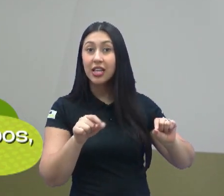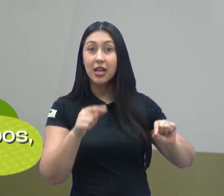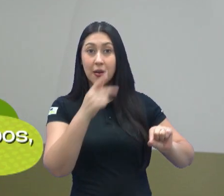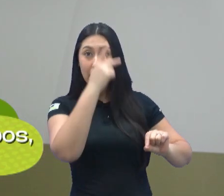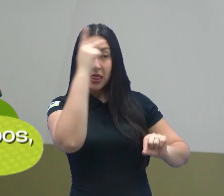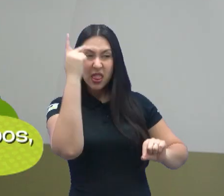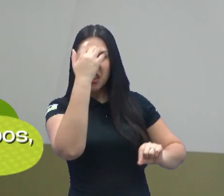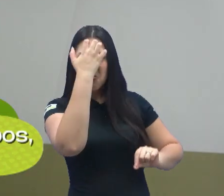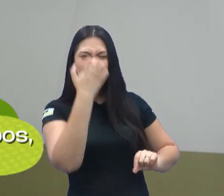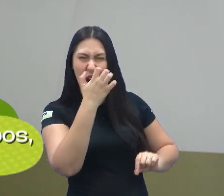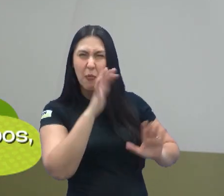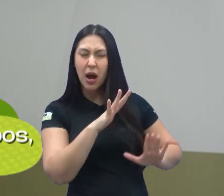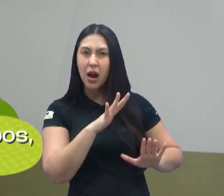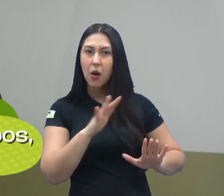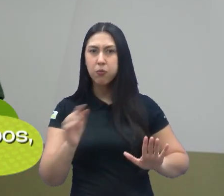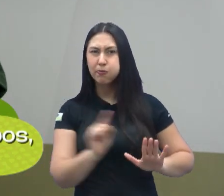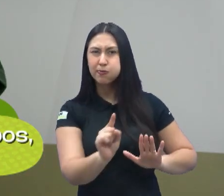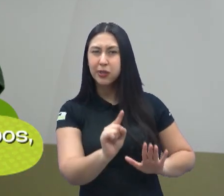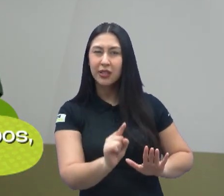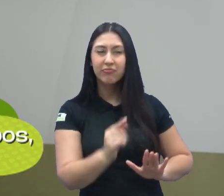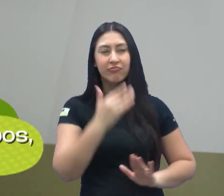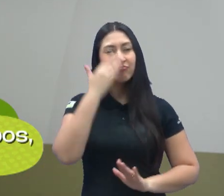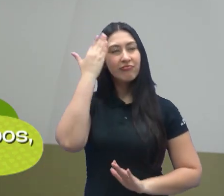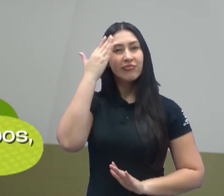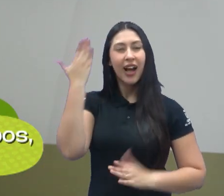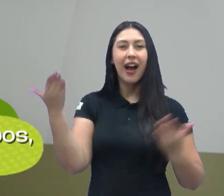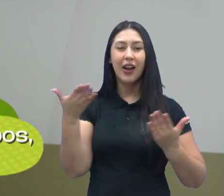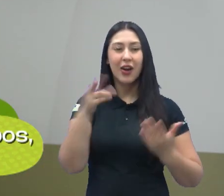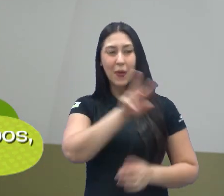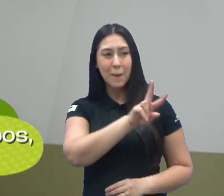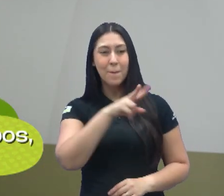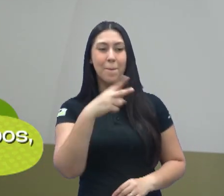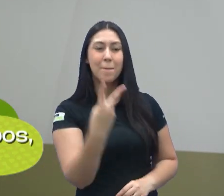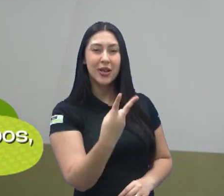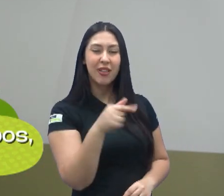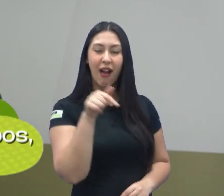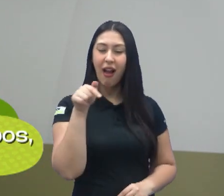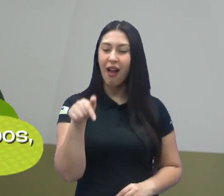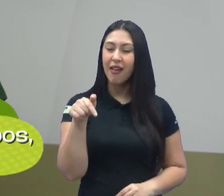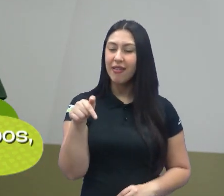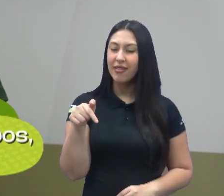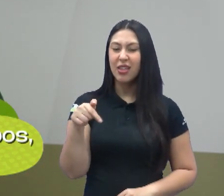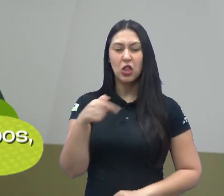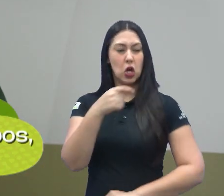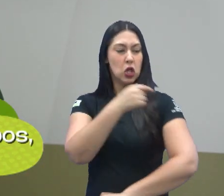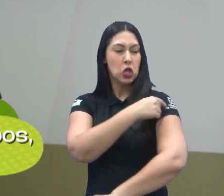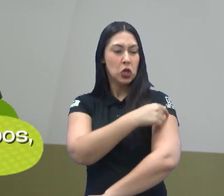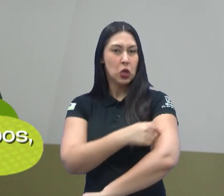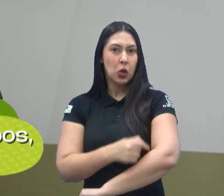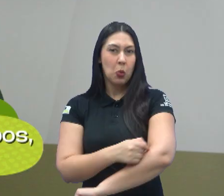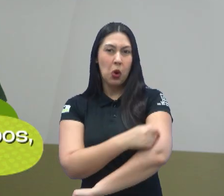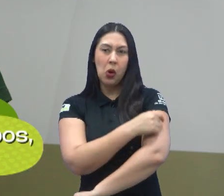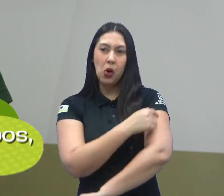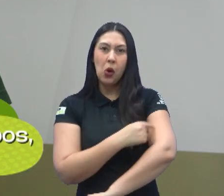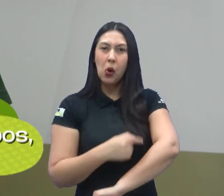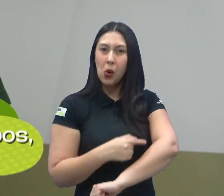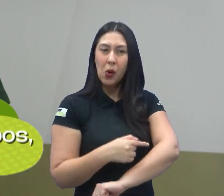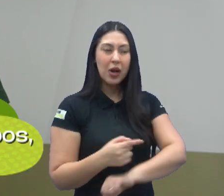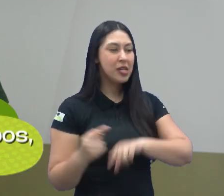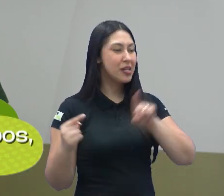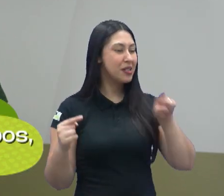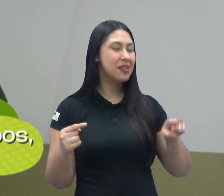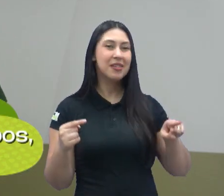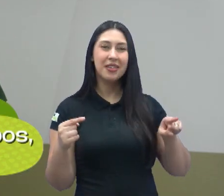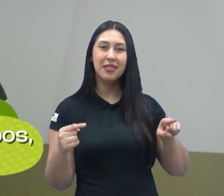e o atacante geralmente era mais vaidoso, né? Agora mudou. Agora o zagueiro todo tatuado e o atacante é que tem a cara